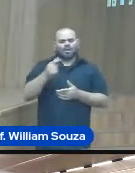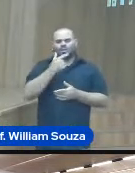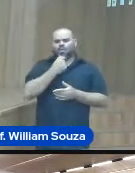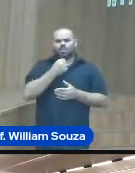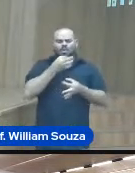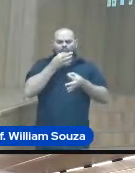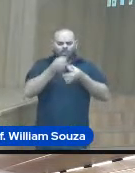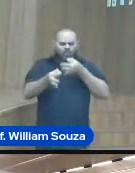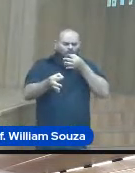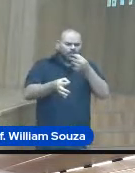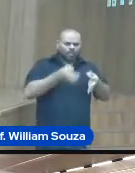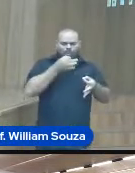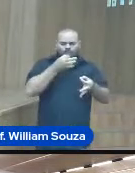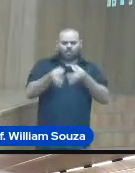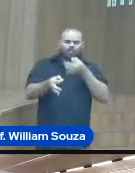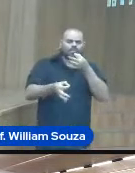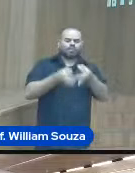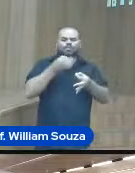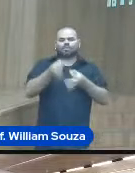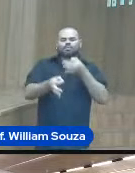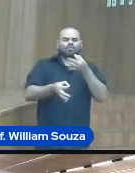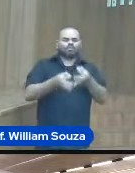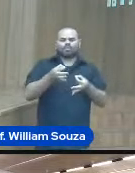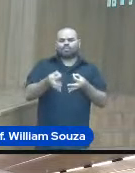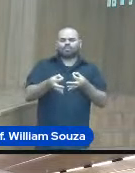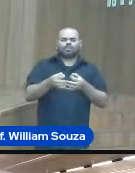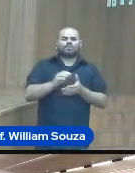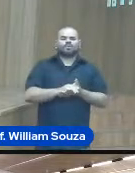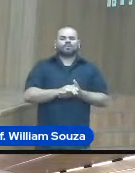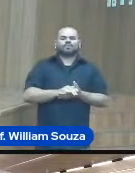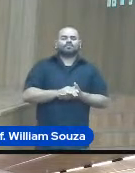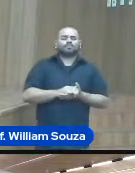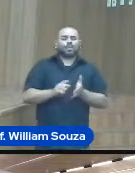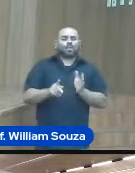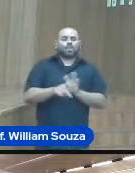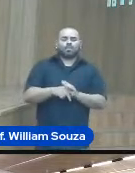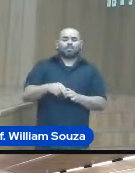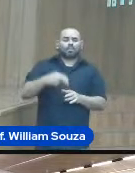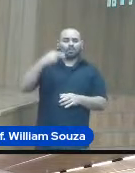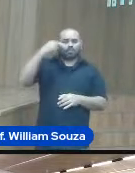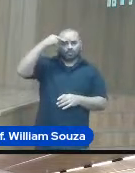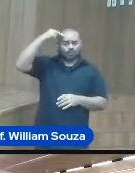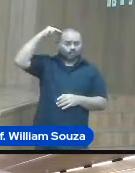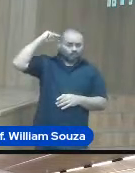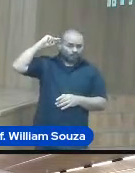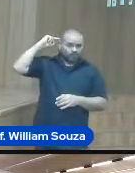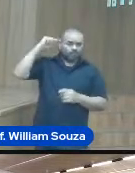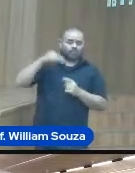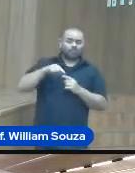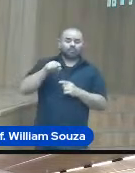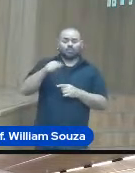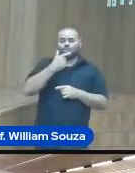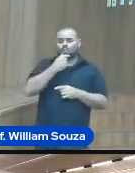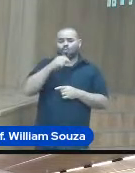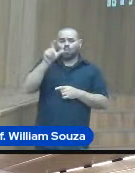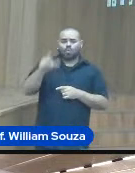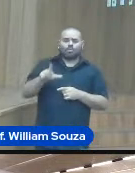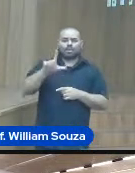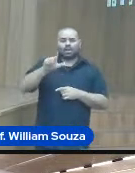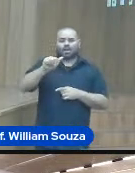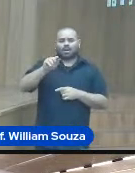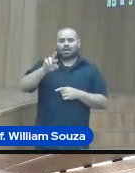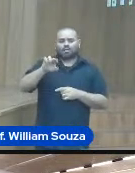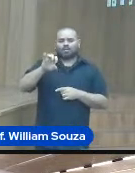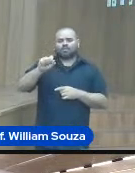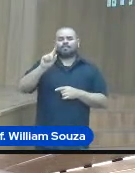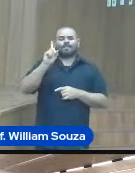de Leibniz nesse livro. E era uma crítica que se colocava diante de uma